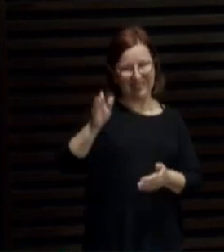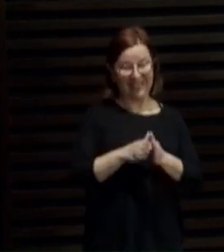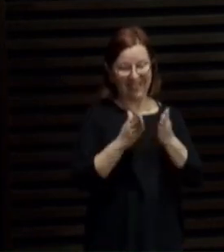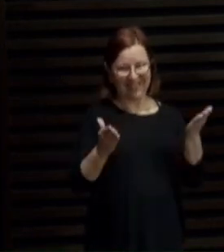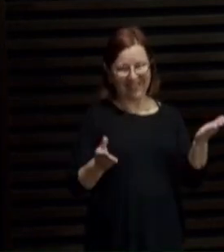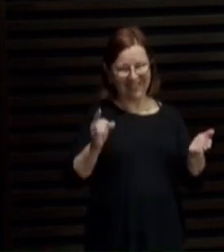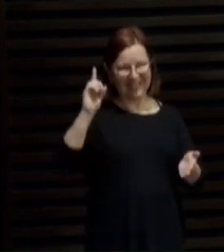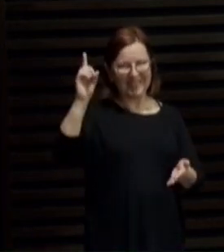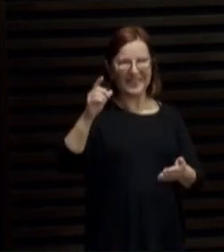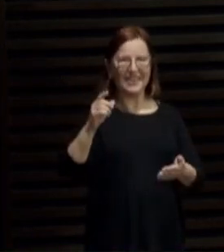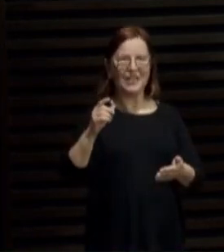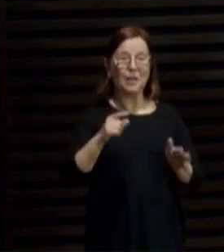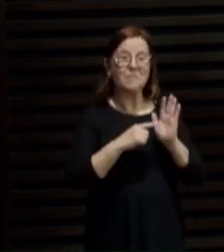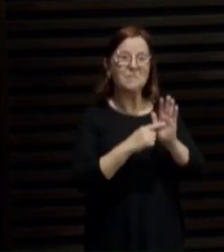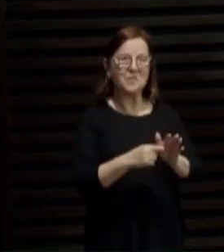precisamos.